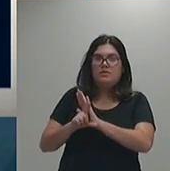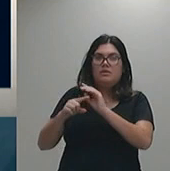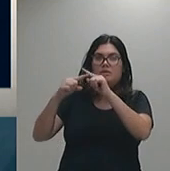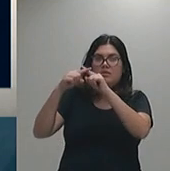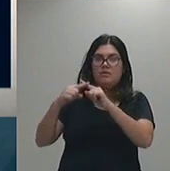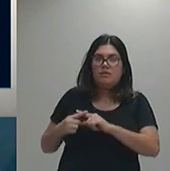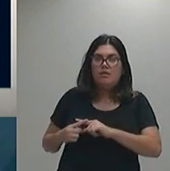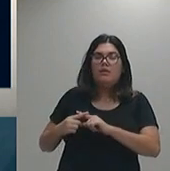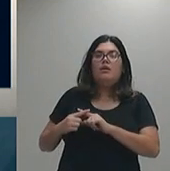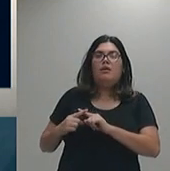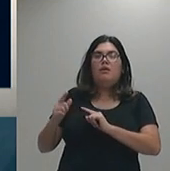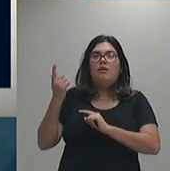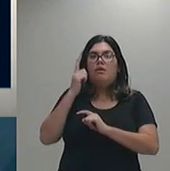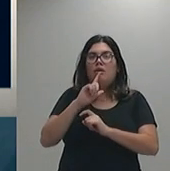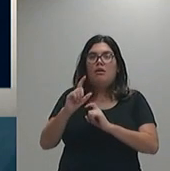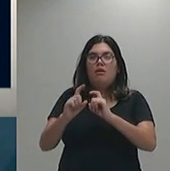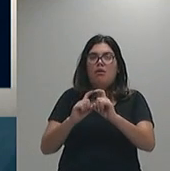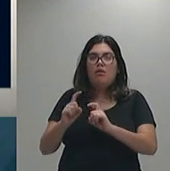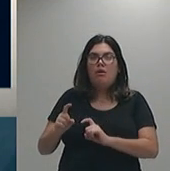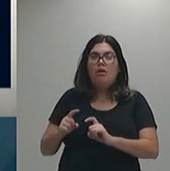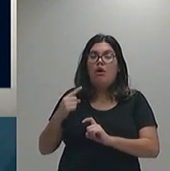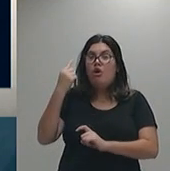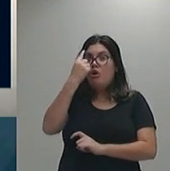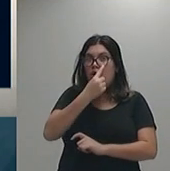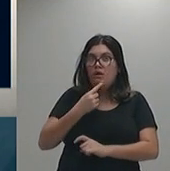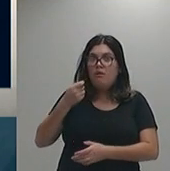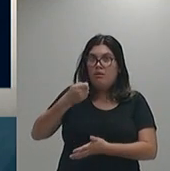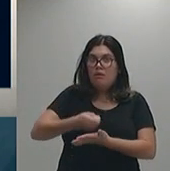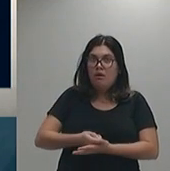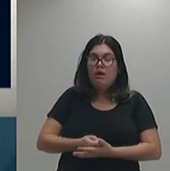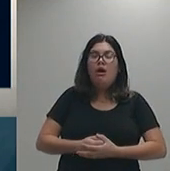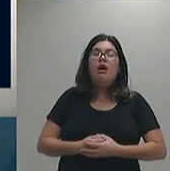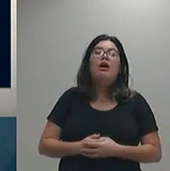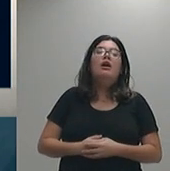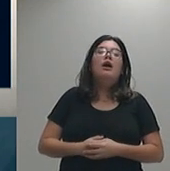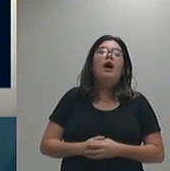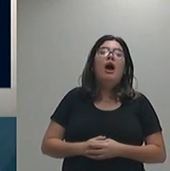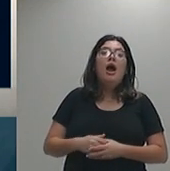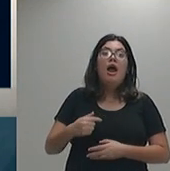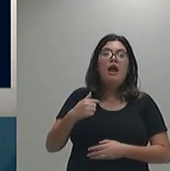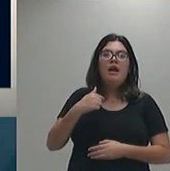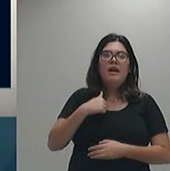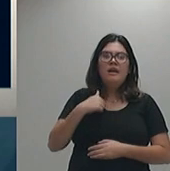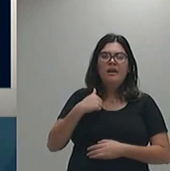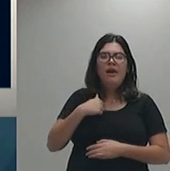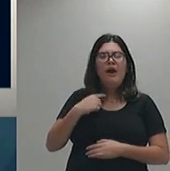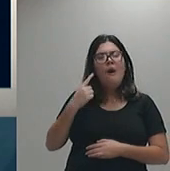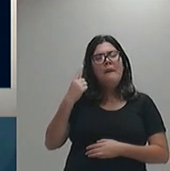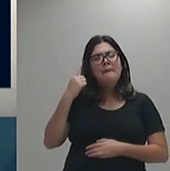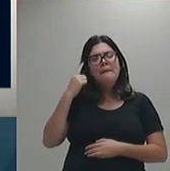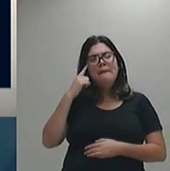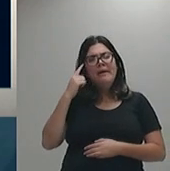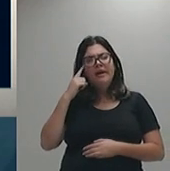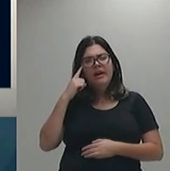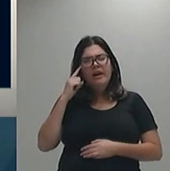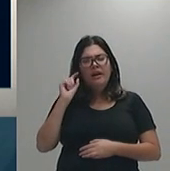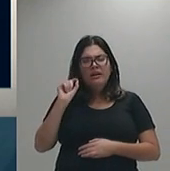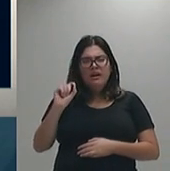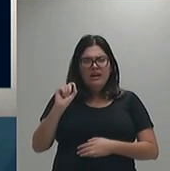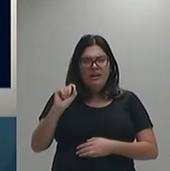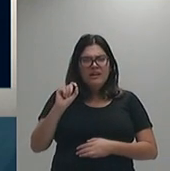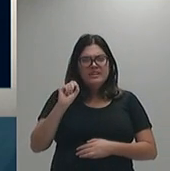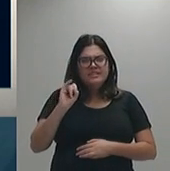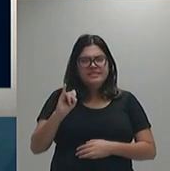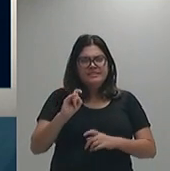executar esses honorários e o portanto penso que se a